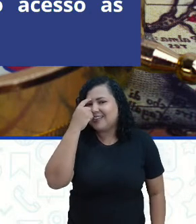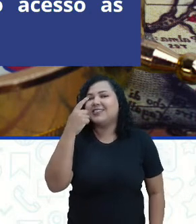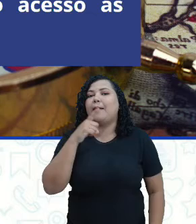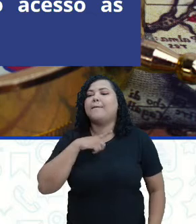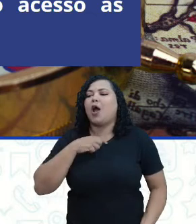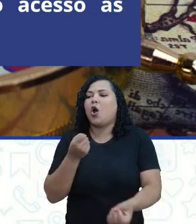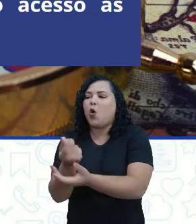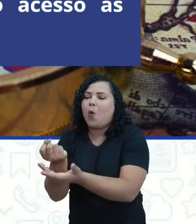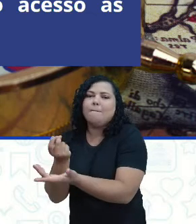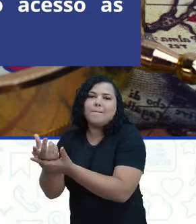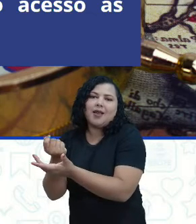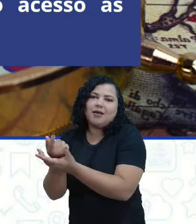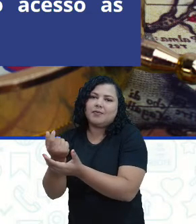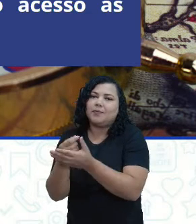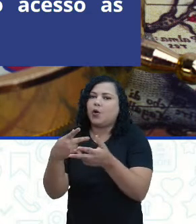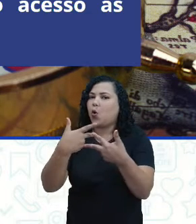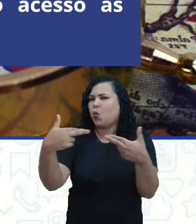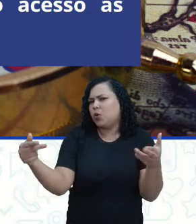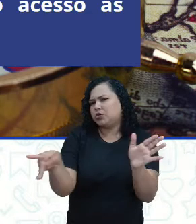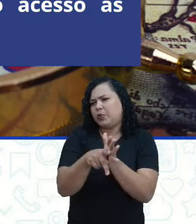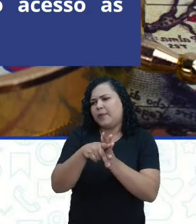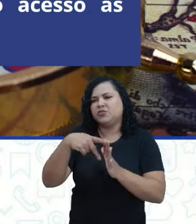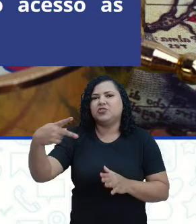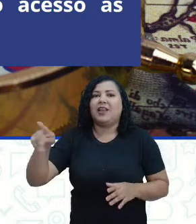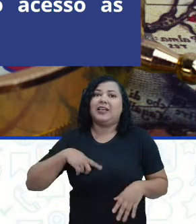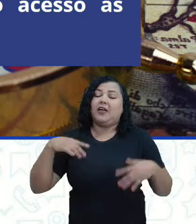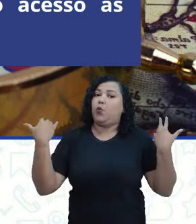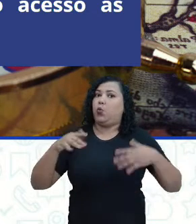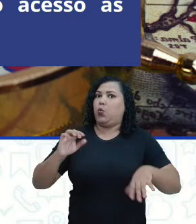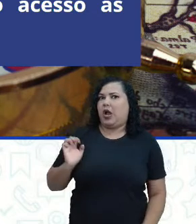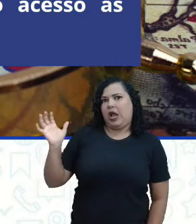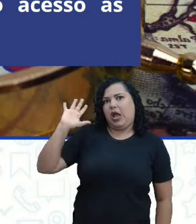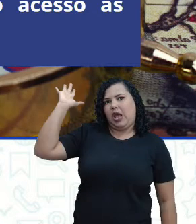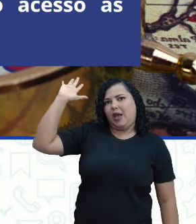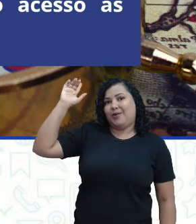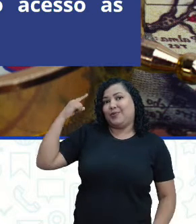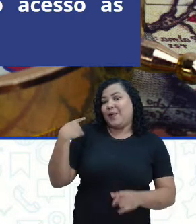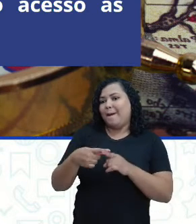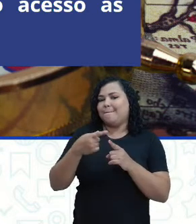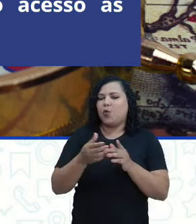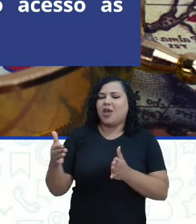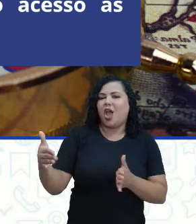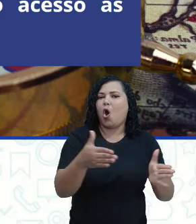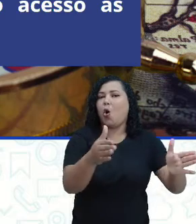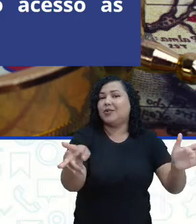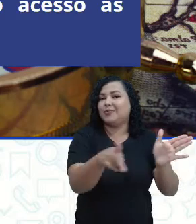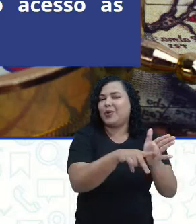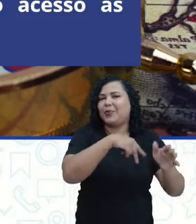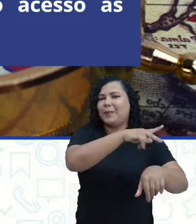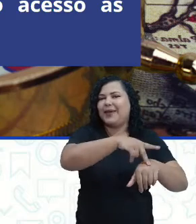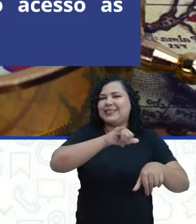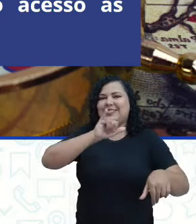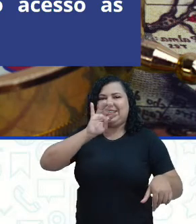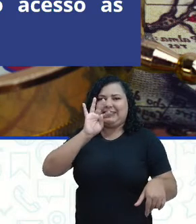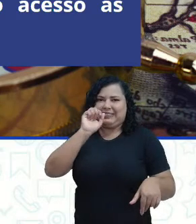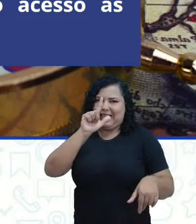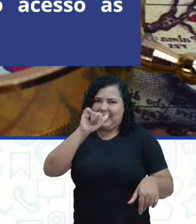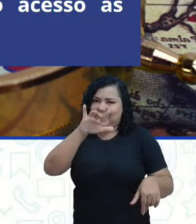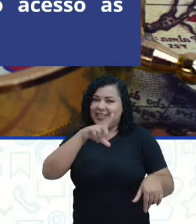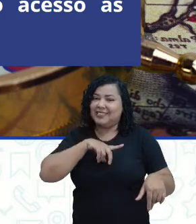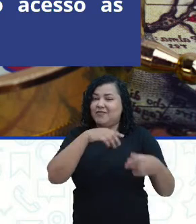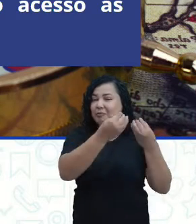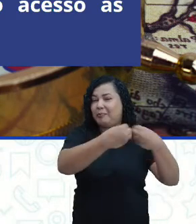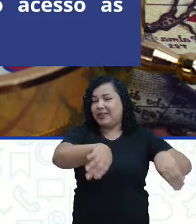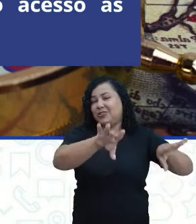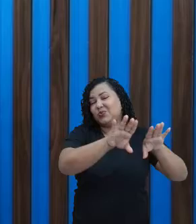de especiarias que estavam hiperinflacionadas, porque a rota que vinha pela Itália sofreu um prejuízo por causa da